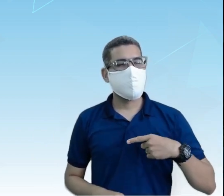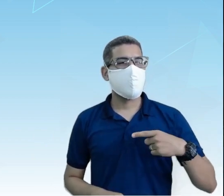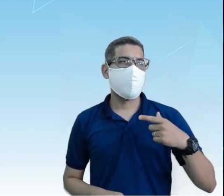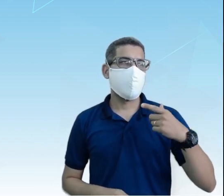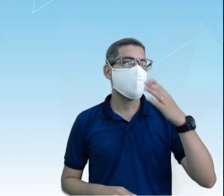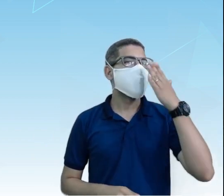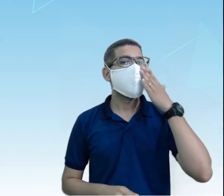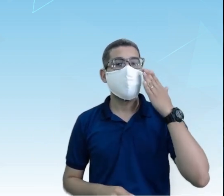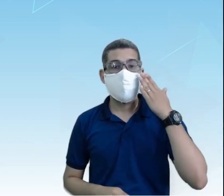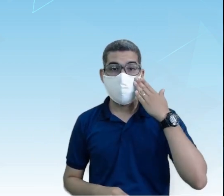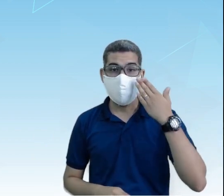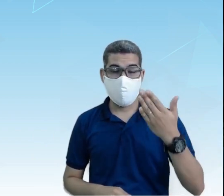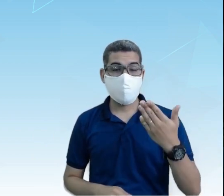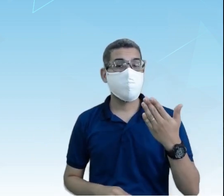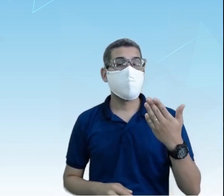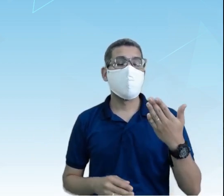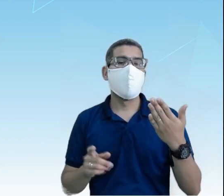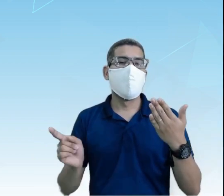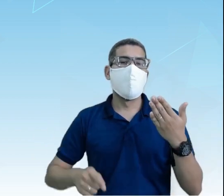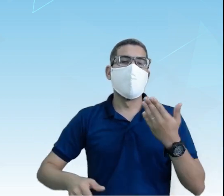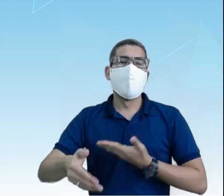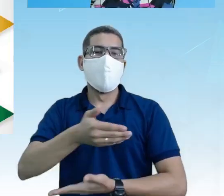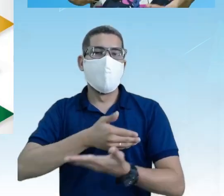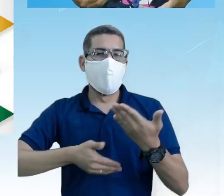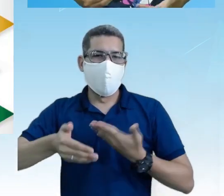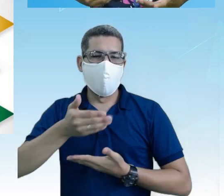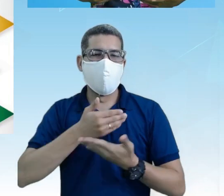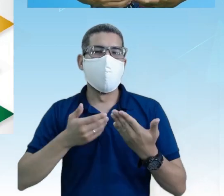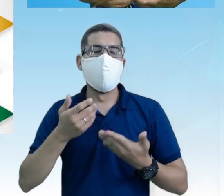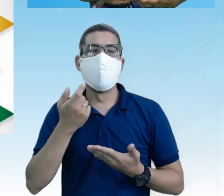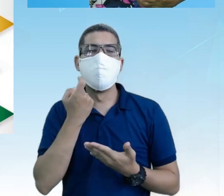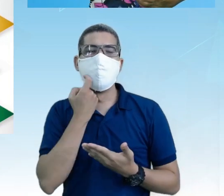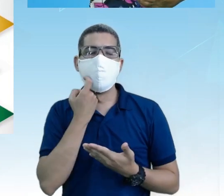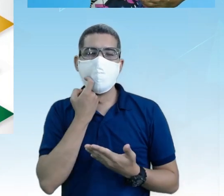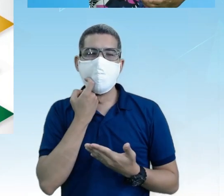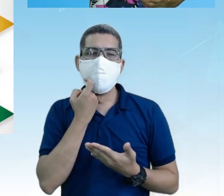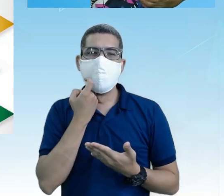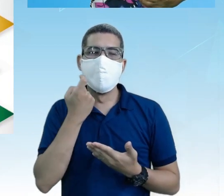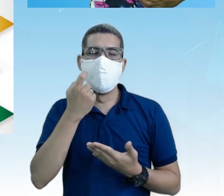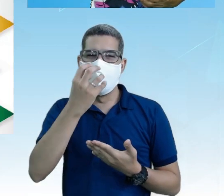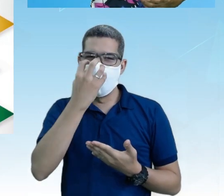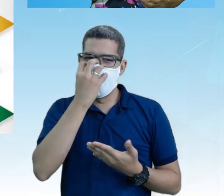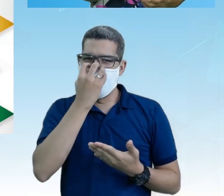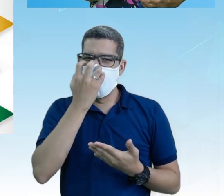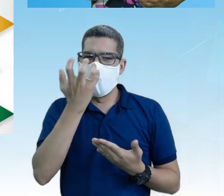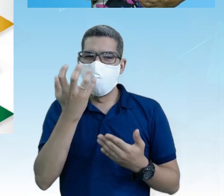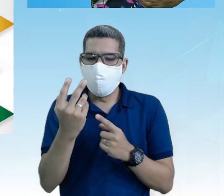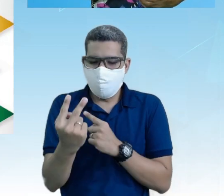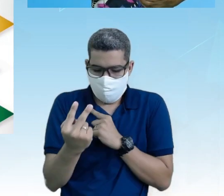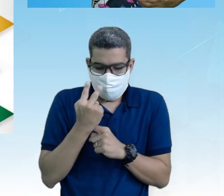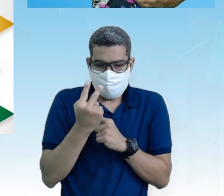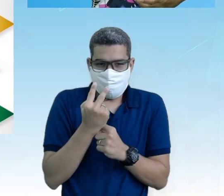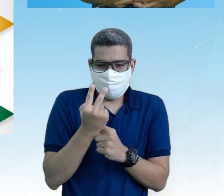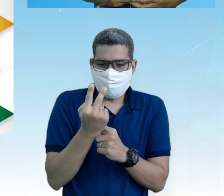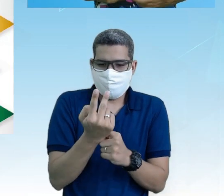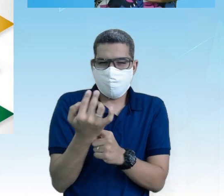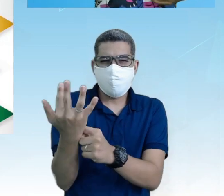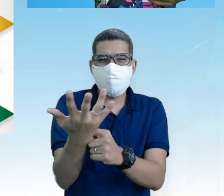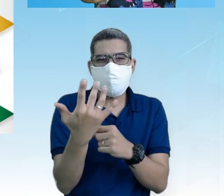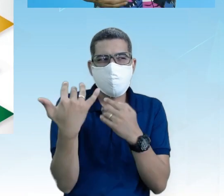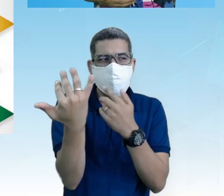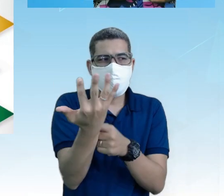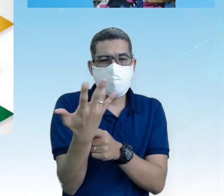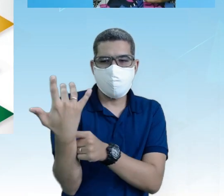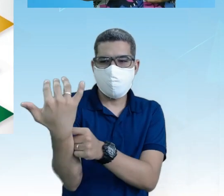essa relação do peixe palhaço com a anêmona, porque o primeiro ele vai ganhar proteção e o segundo ele